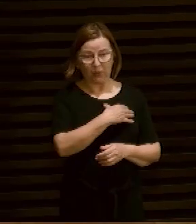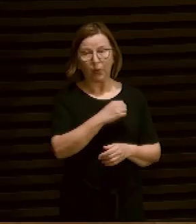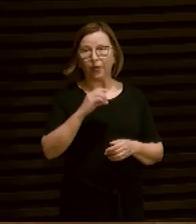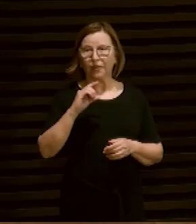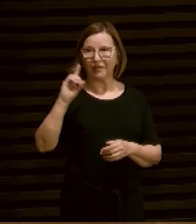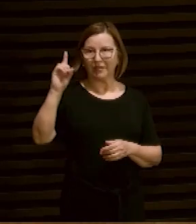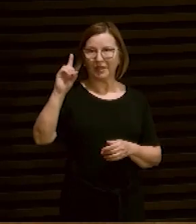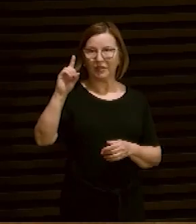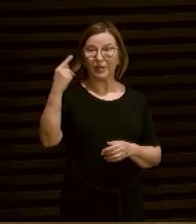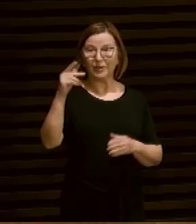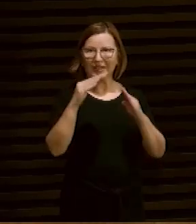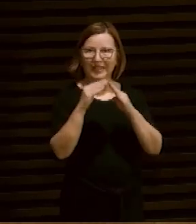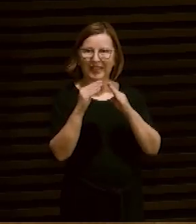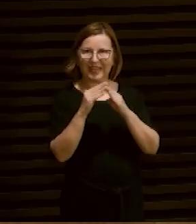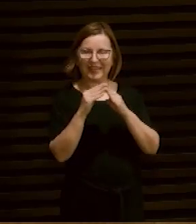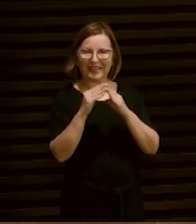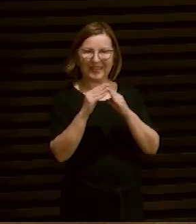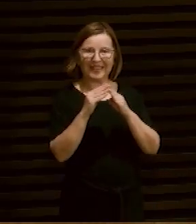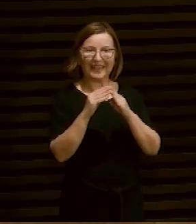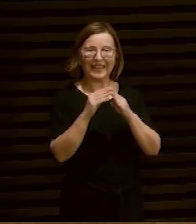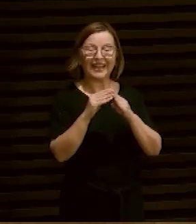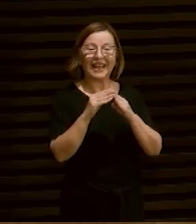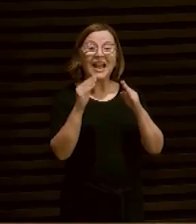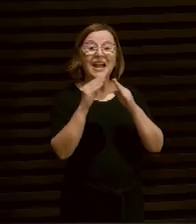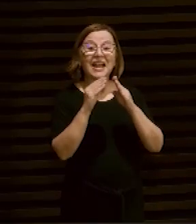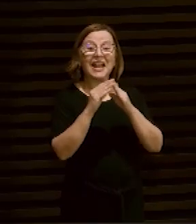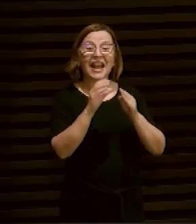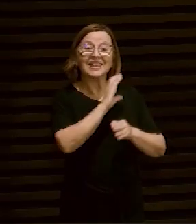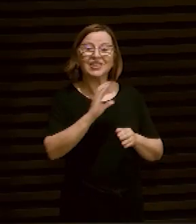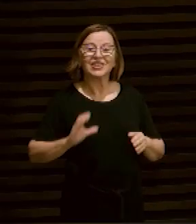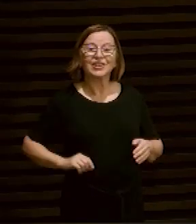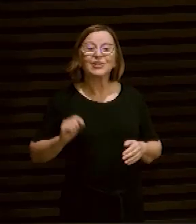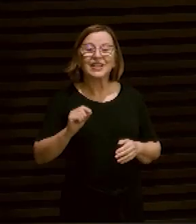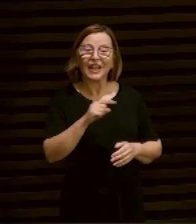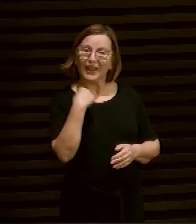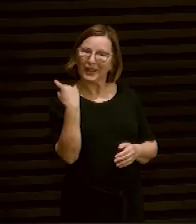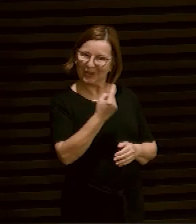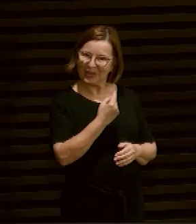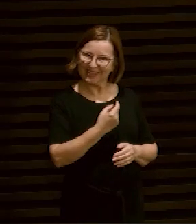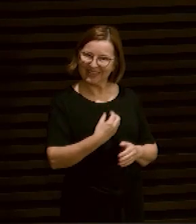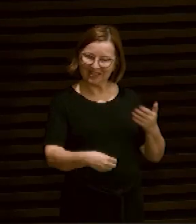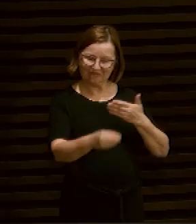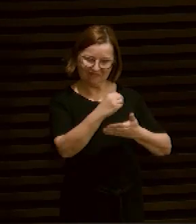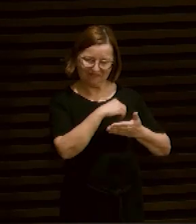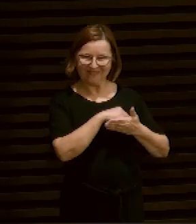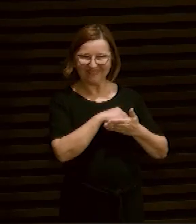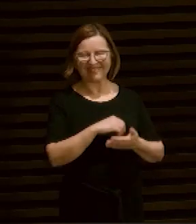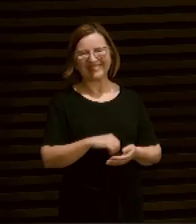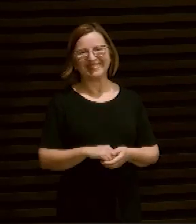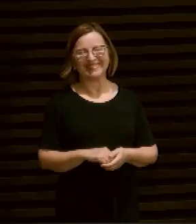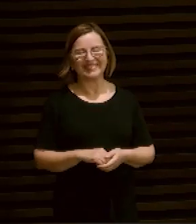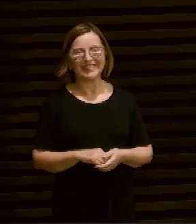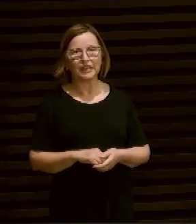em sua casa, que somos nós. Nós vamos depois tratar um pouquinho na passagem, que Pedro